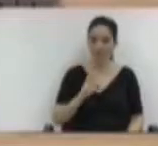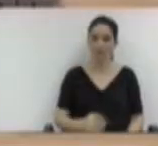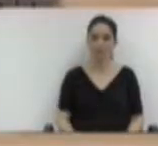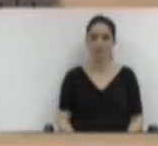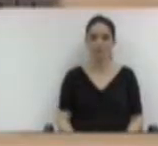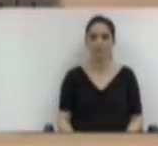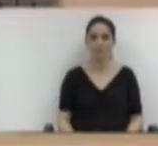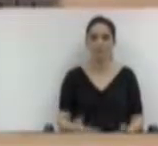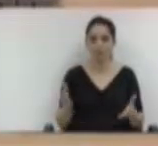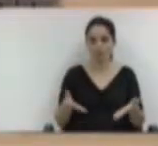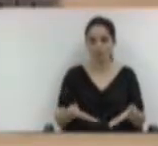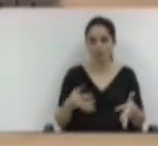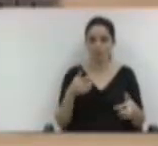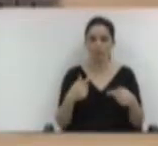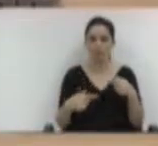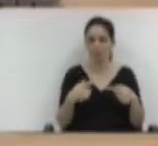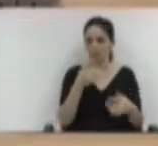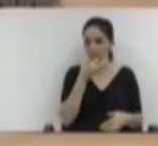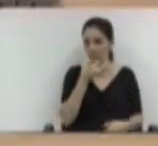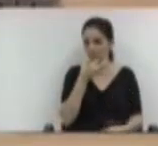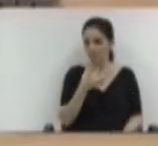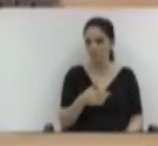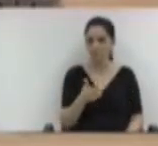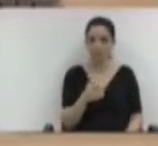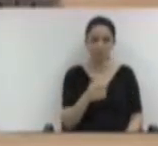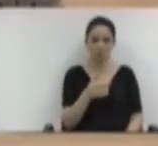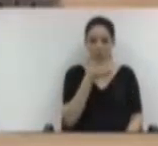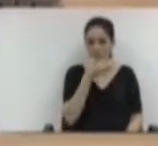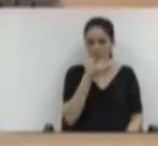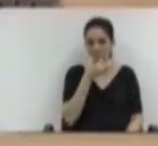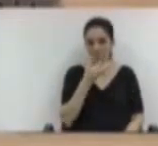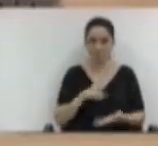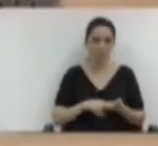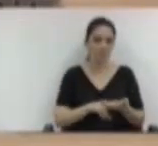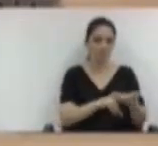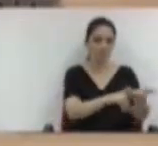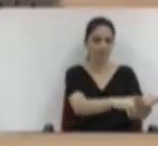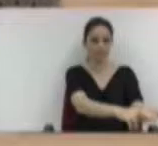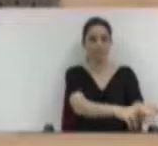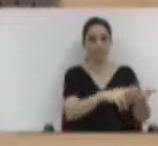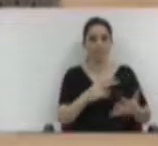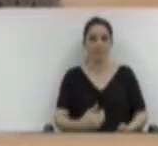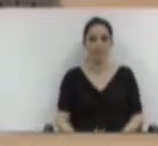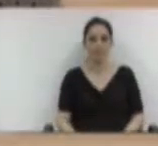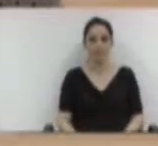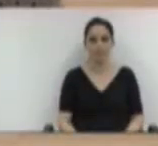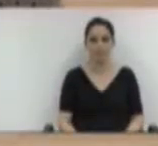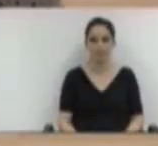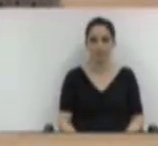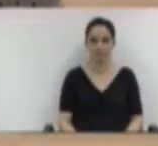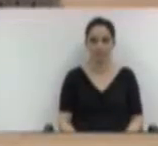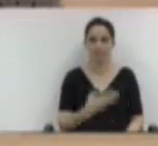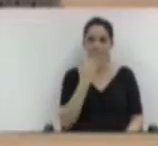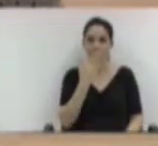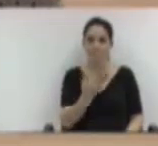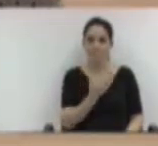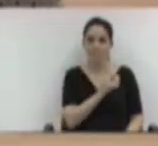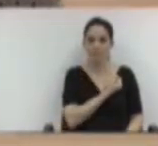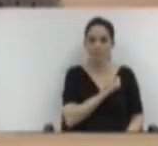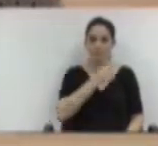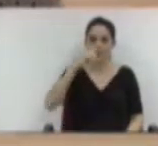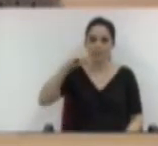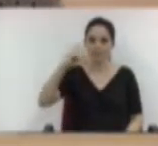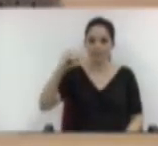908 está em discussão. Não havendo quem queira, encaminhe-se ao Poder Executivo. Requerimento número